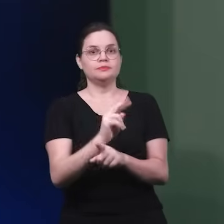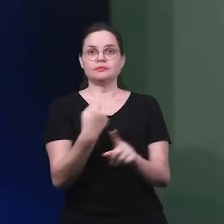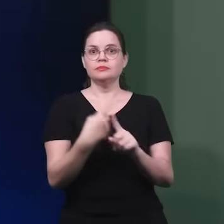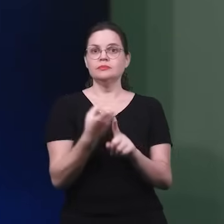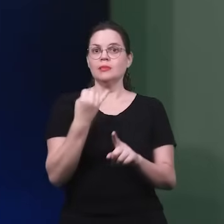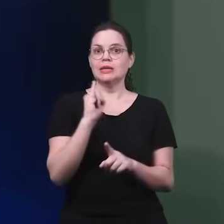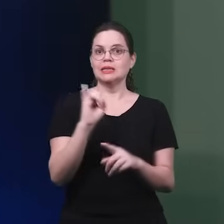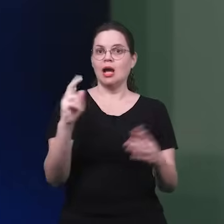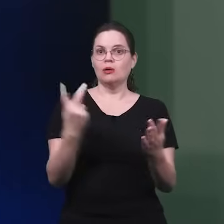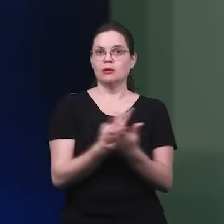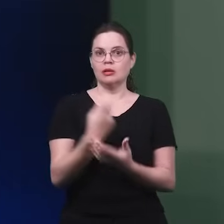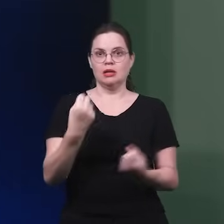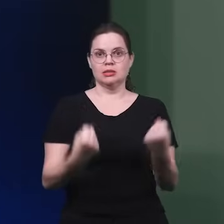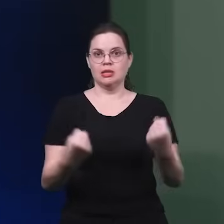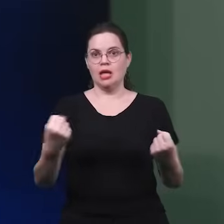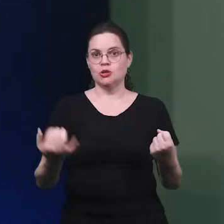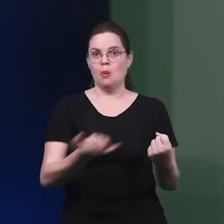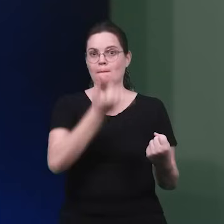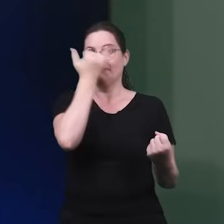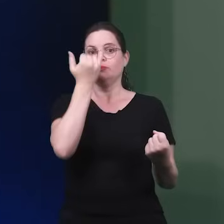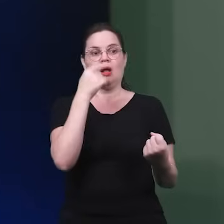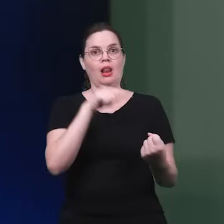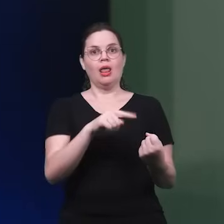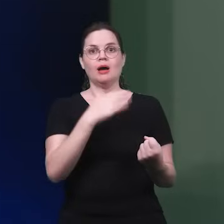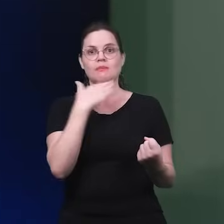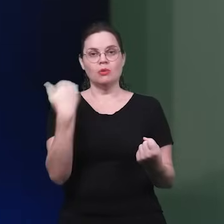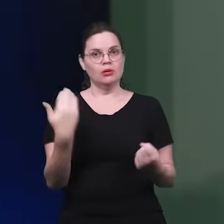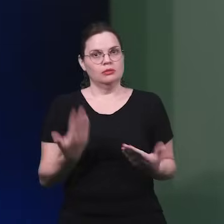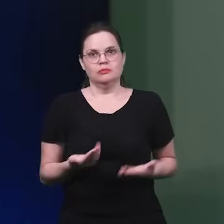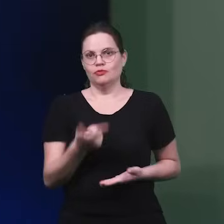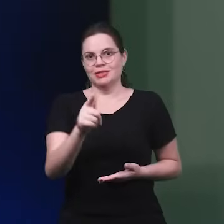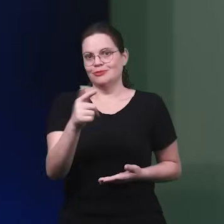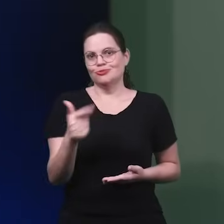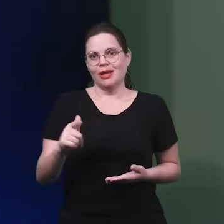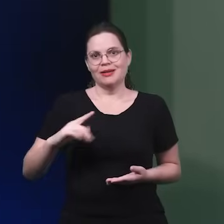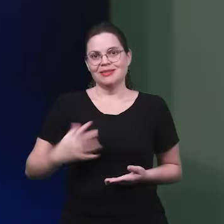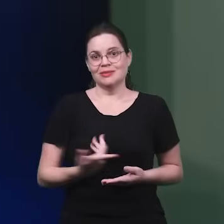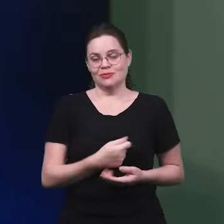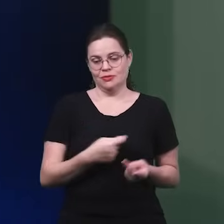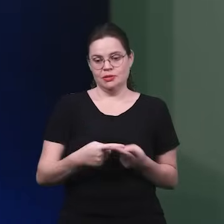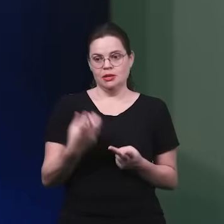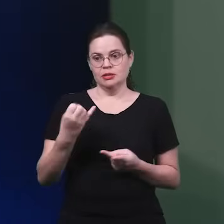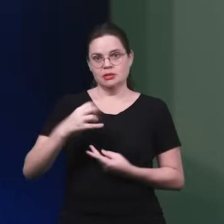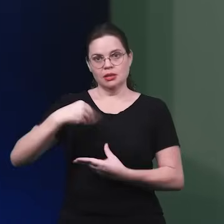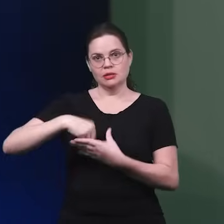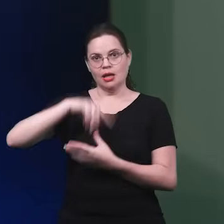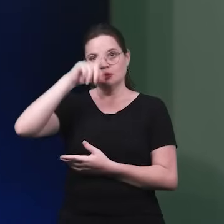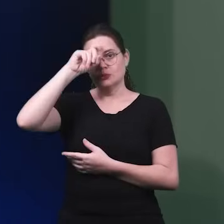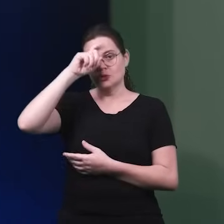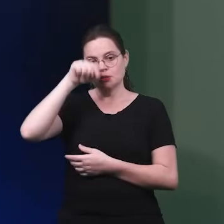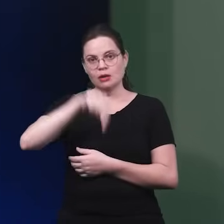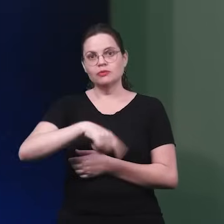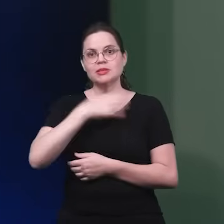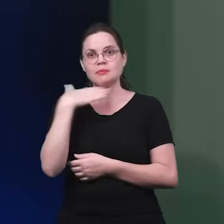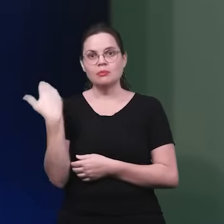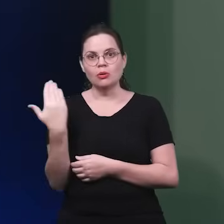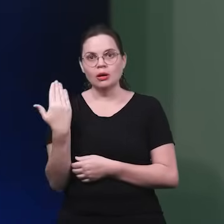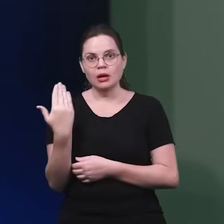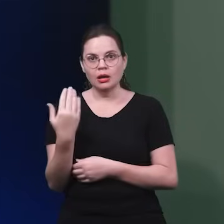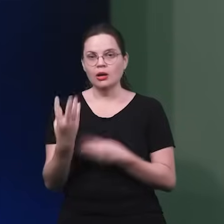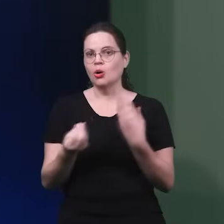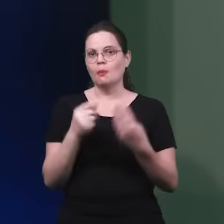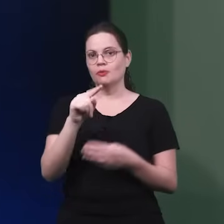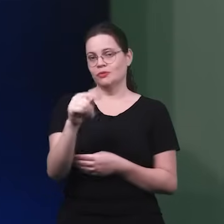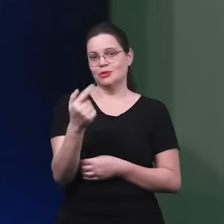morrido, você ia morrer sem salvação. Se naquele hospital você tivesse morrido antes do dia do chamado, você ia morrer sem